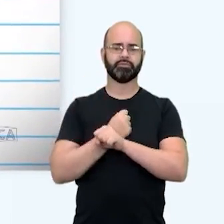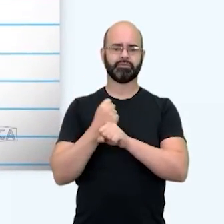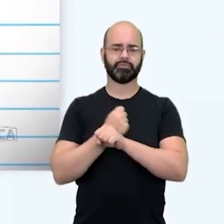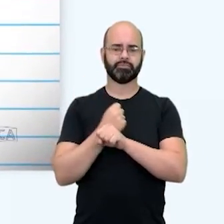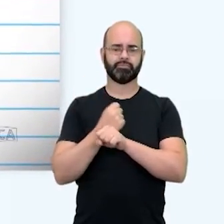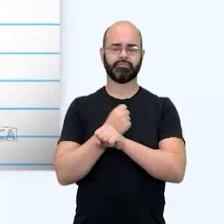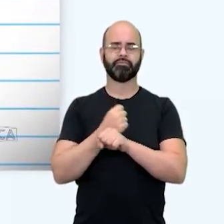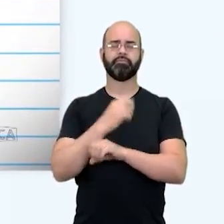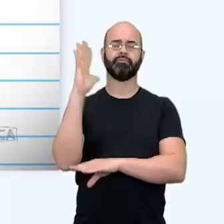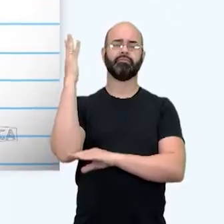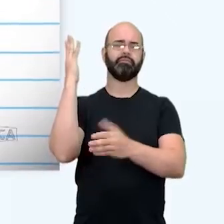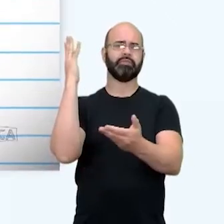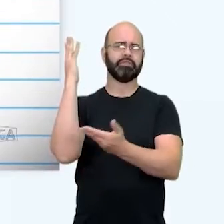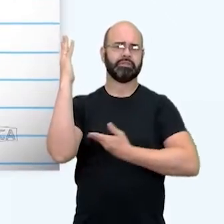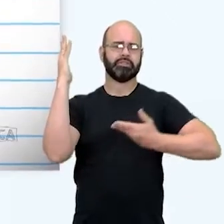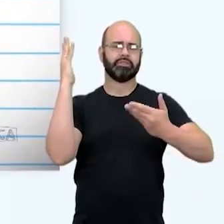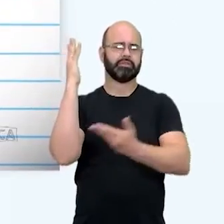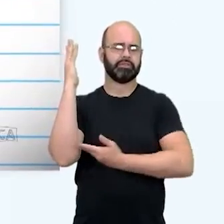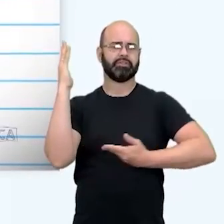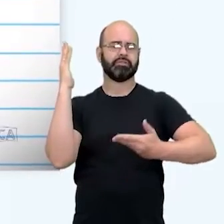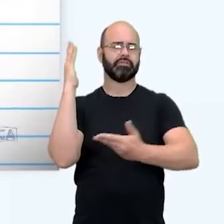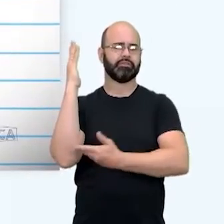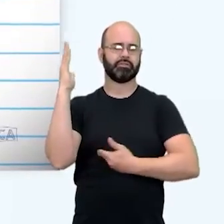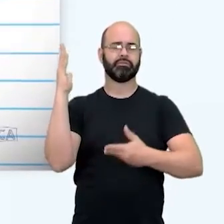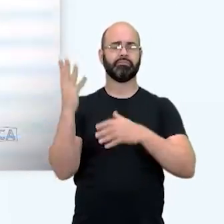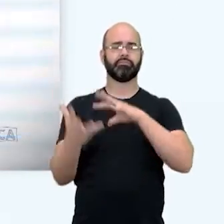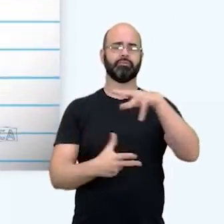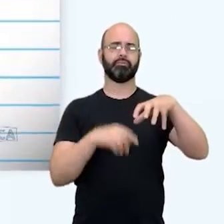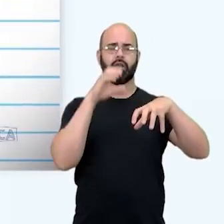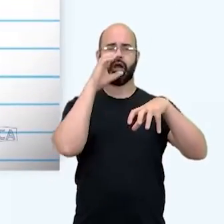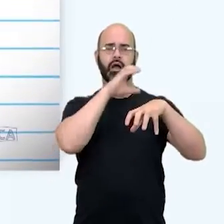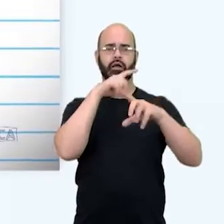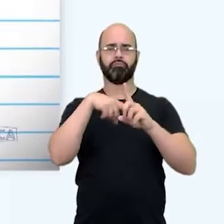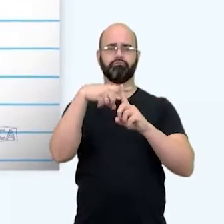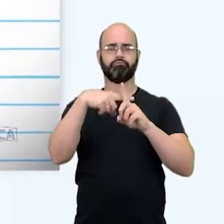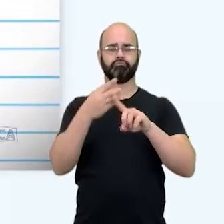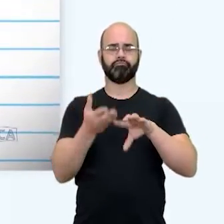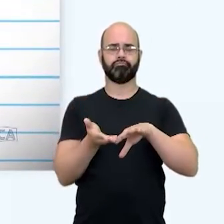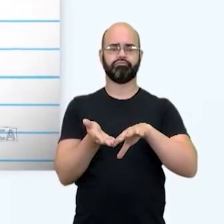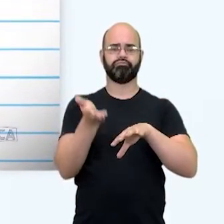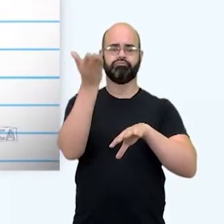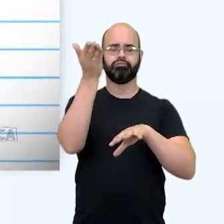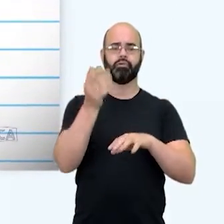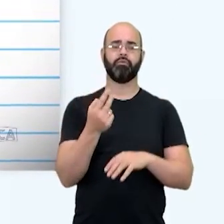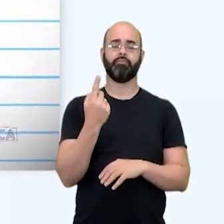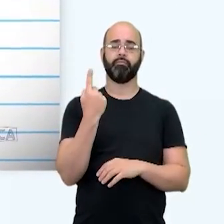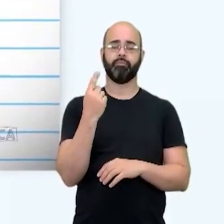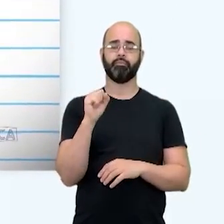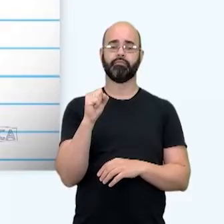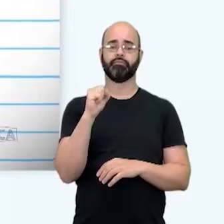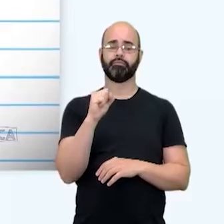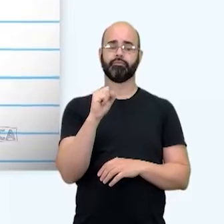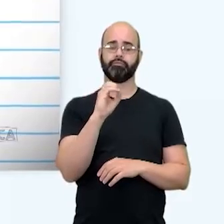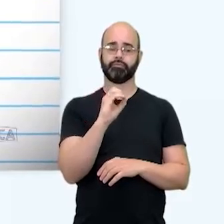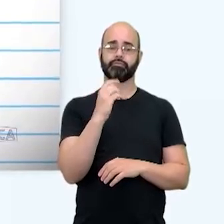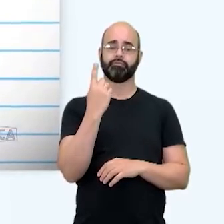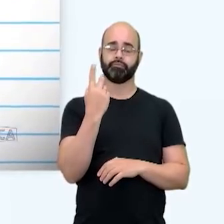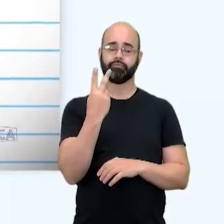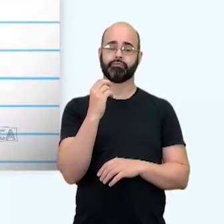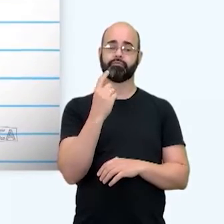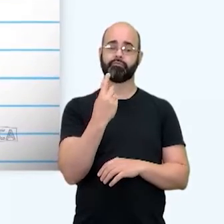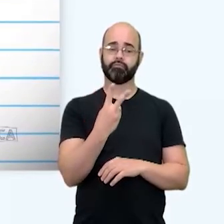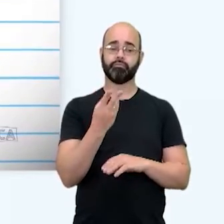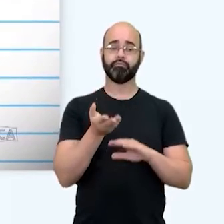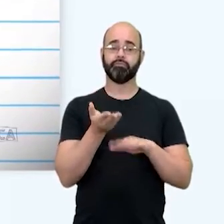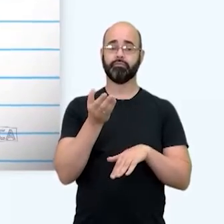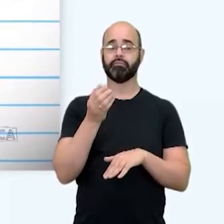derrubada de florestas fizeram com que a temperatura global aumentasse. De 1880 a 2012, a temperatura global média